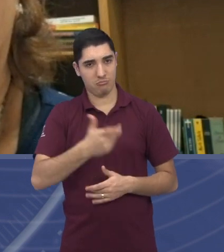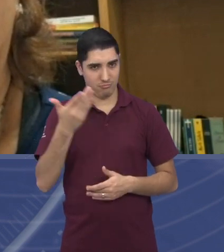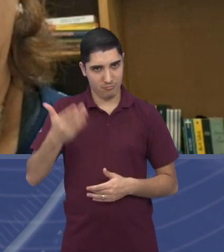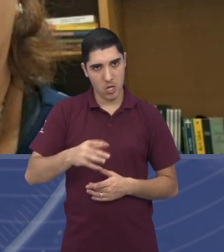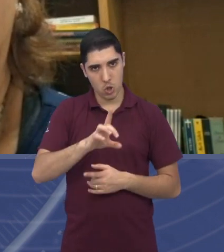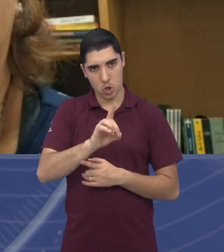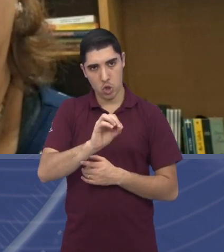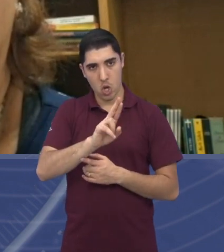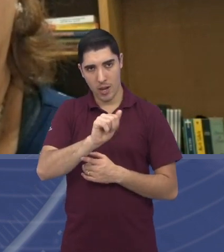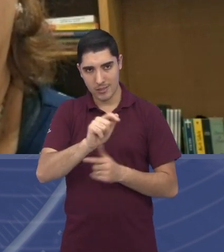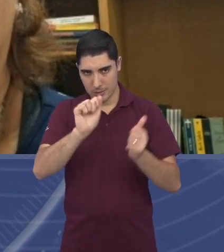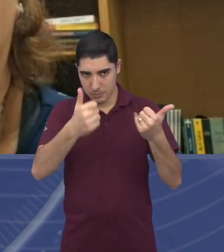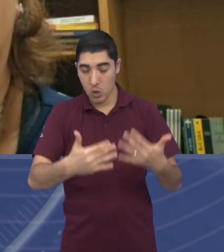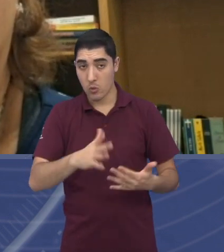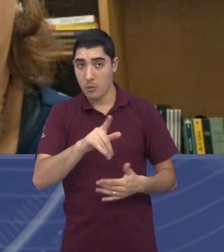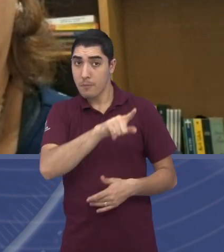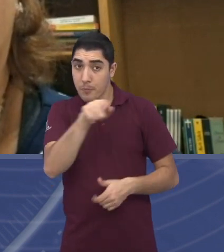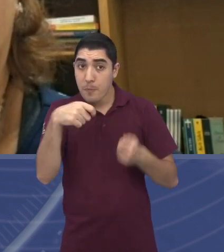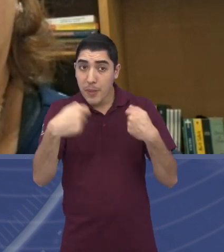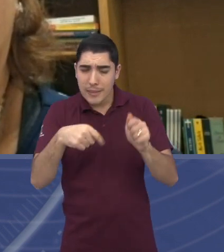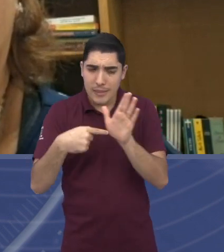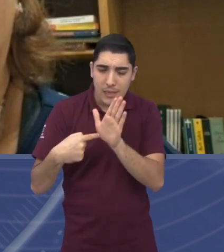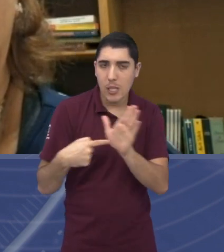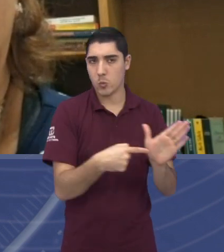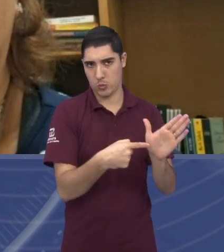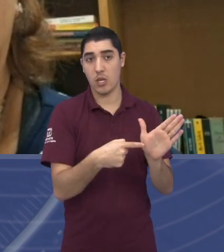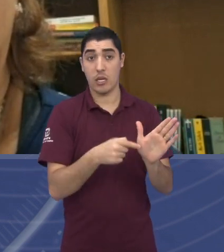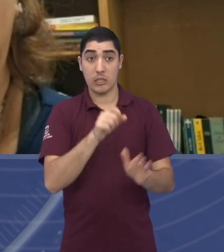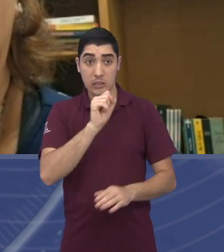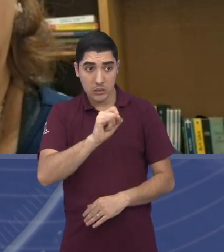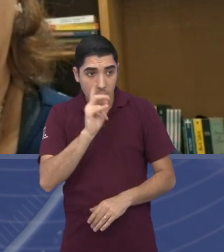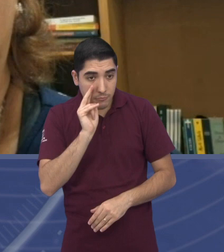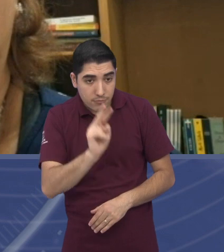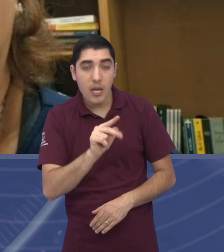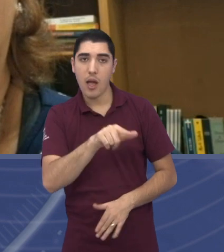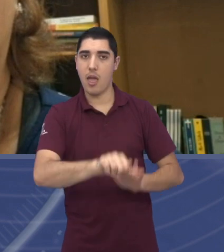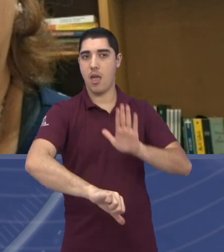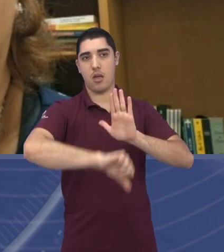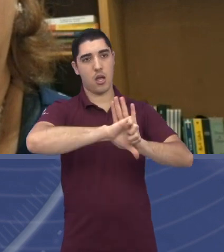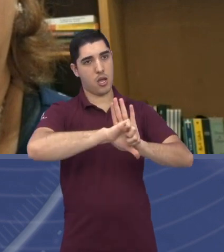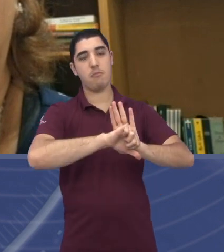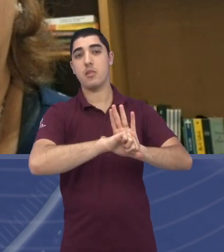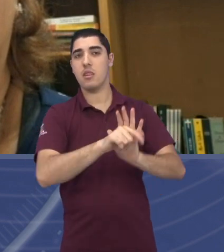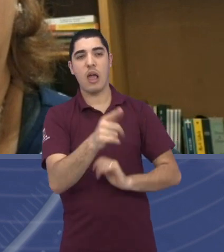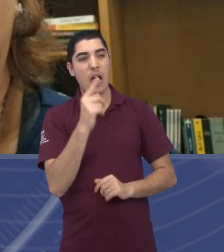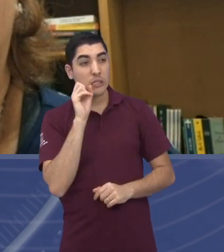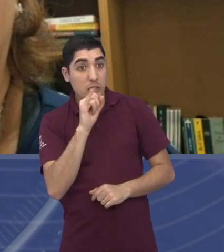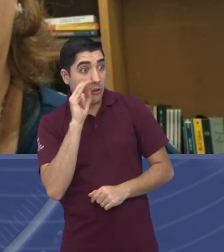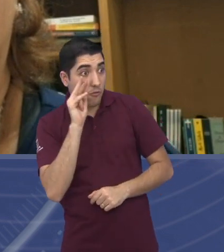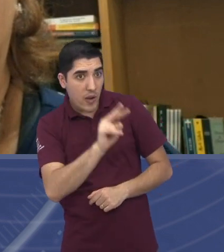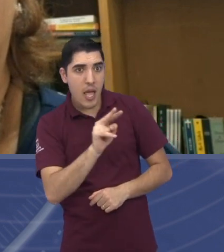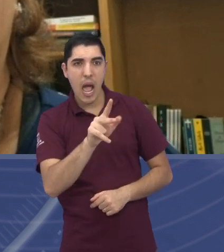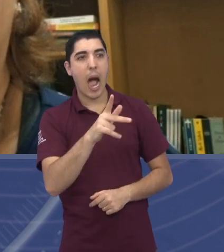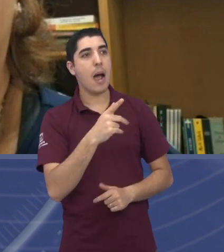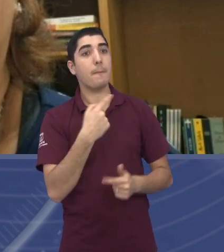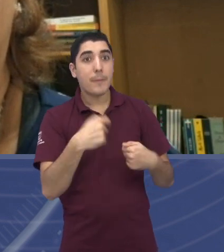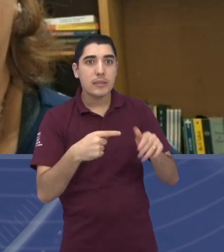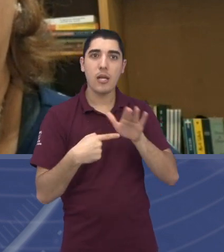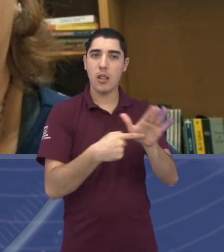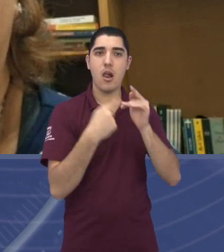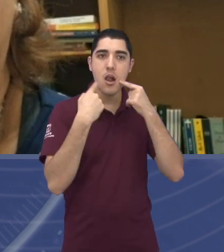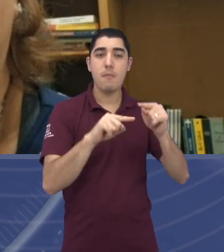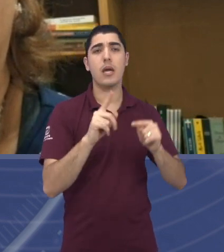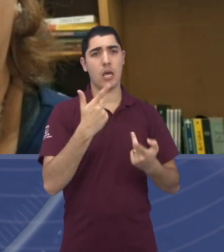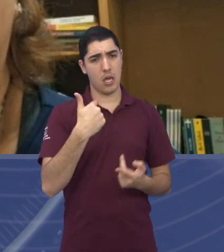falou, denuncie, né, gente? Essa situação é crime, denuncie, não deixe passar. Assim como eu, você, todos